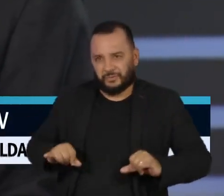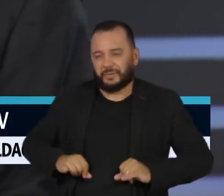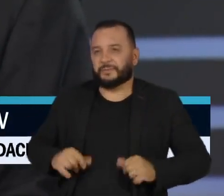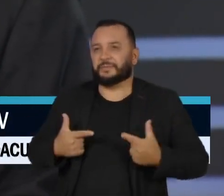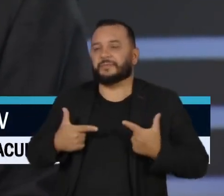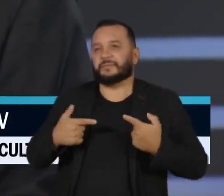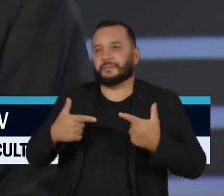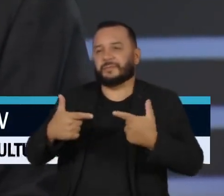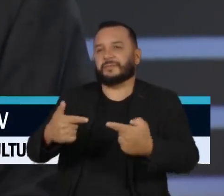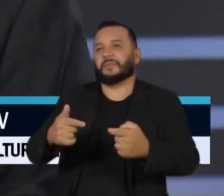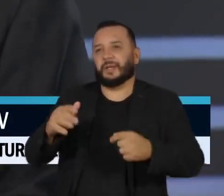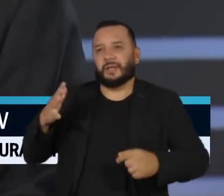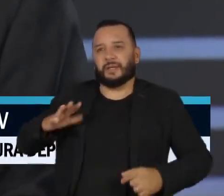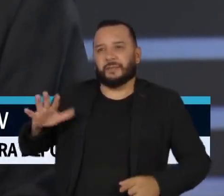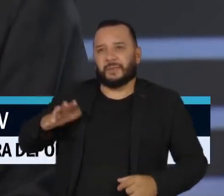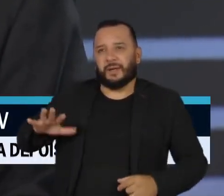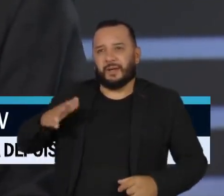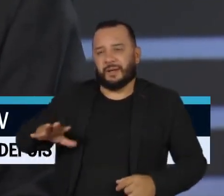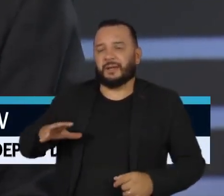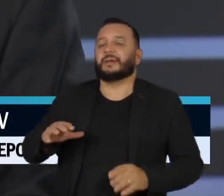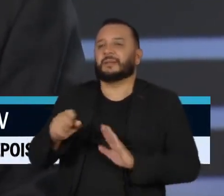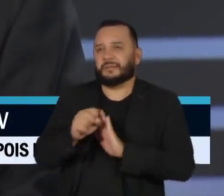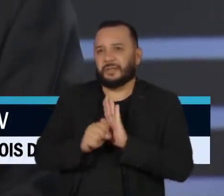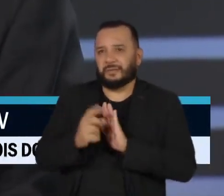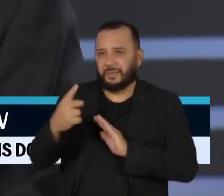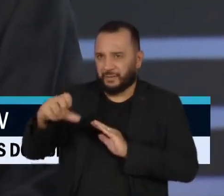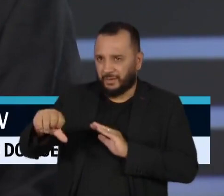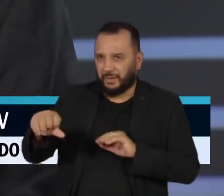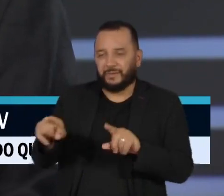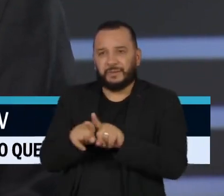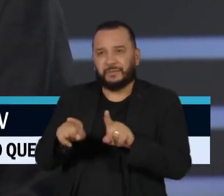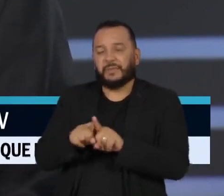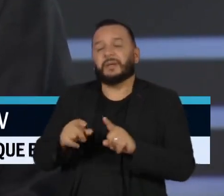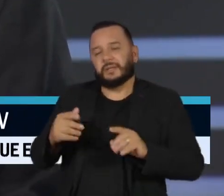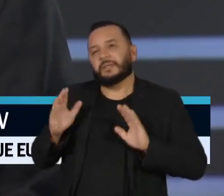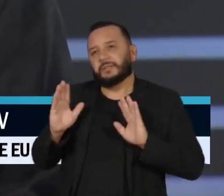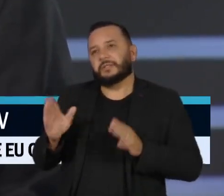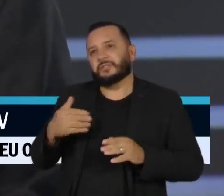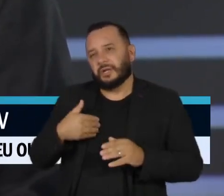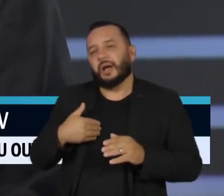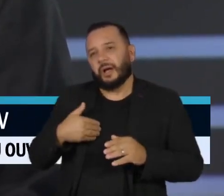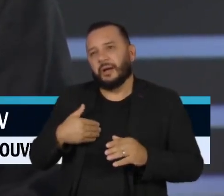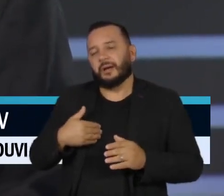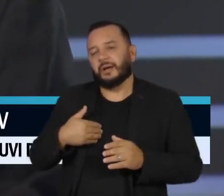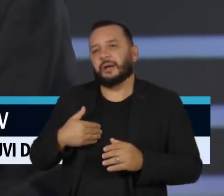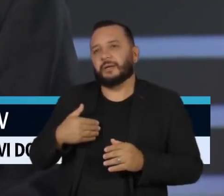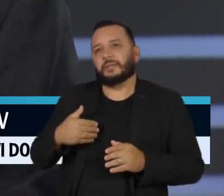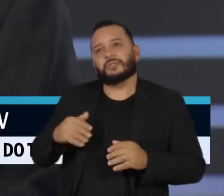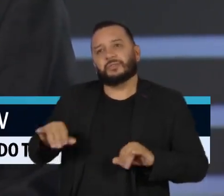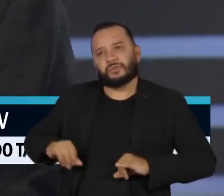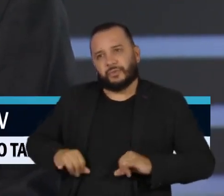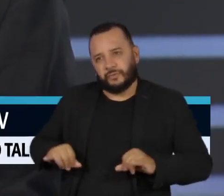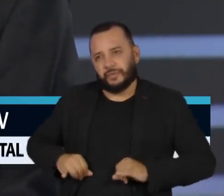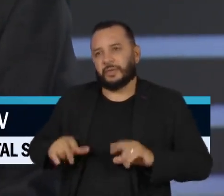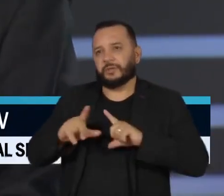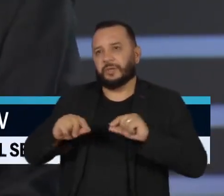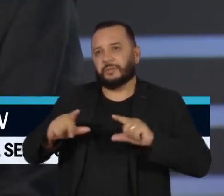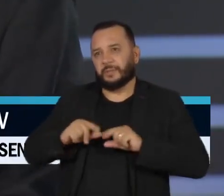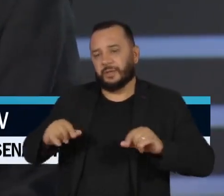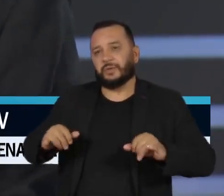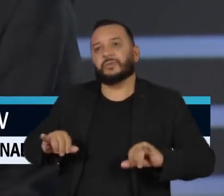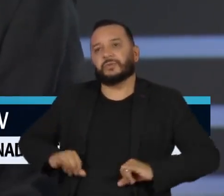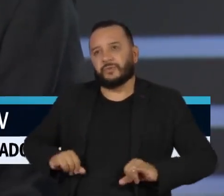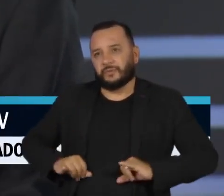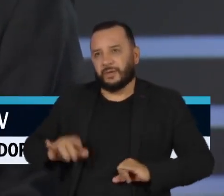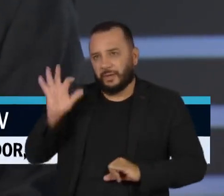guerra da cribéia no século XIX a Rússia apanhou do Japão a Rússia apanhou no Afeganistão e agora